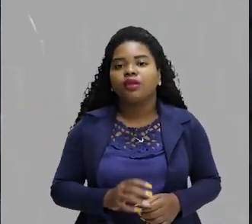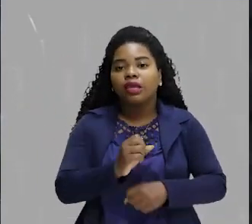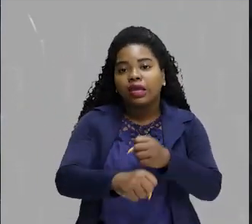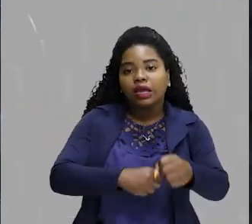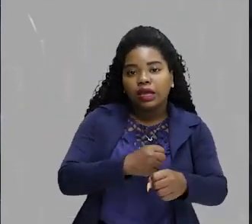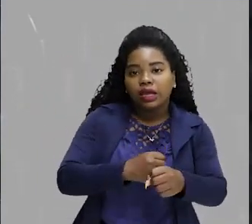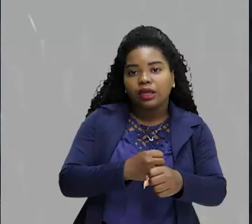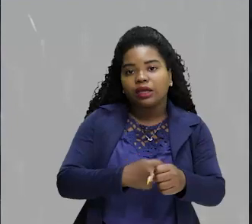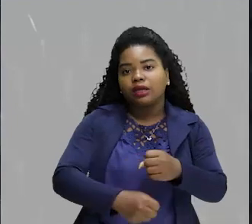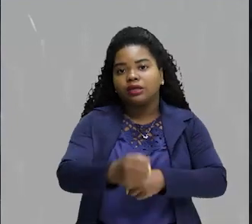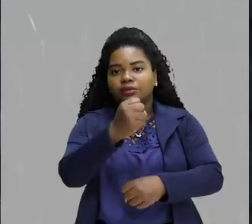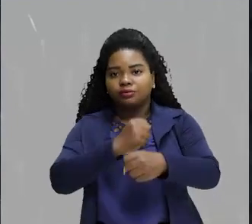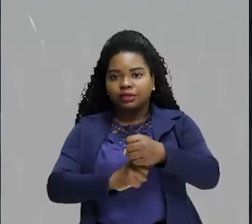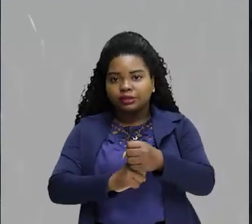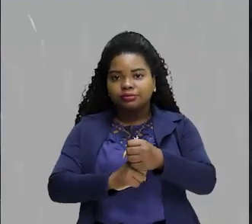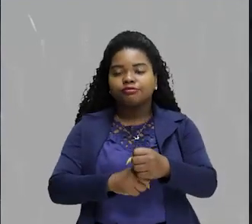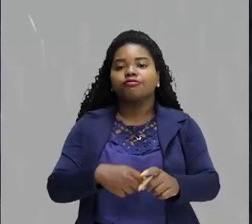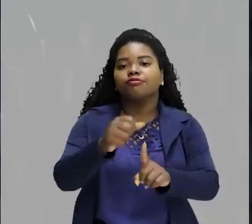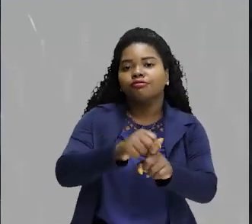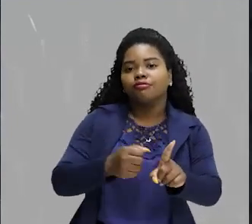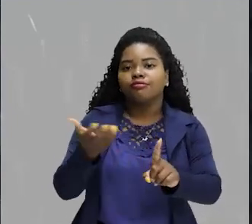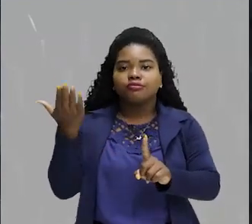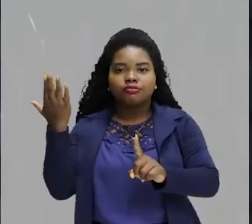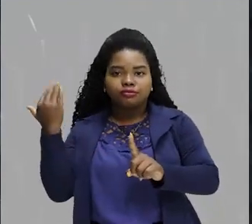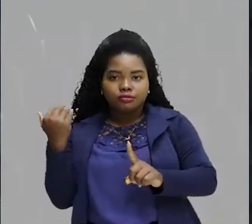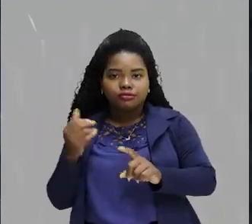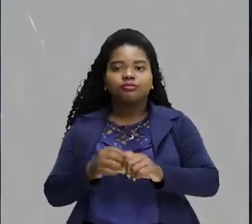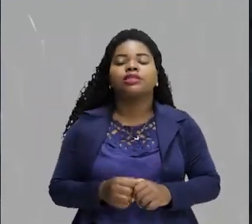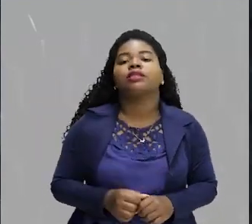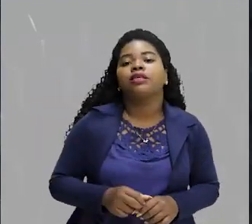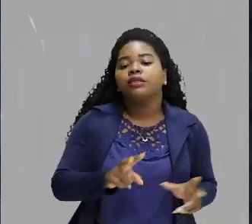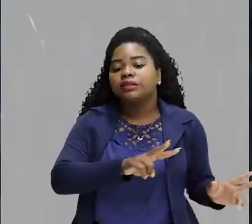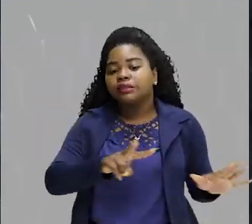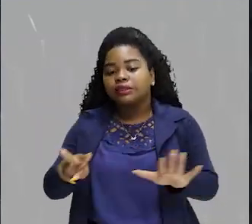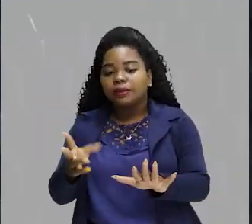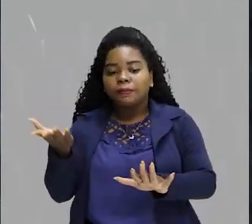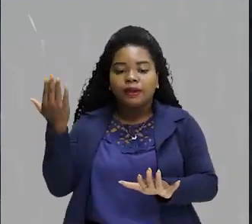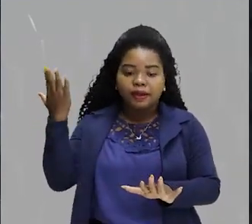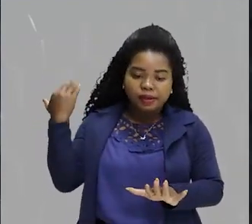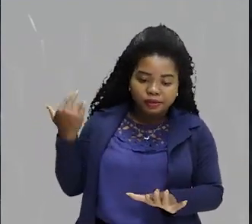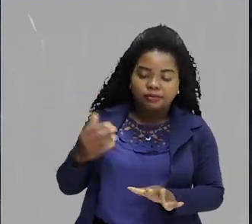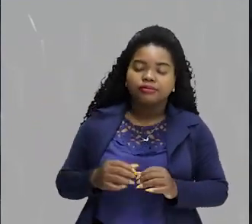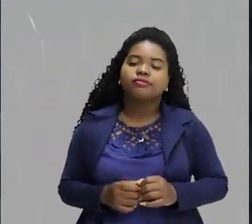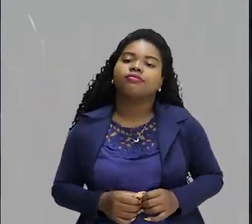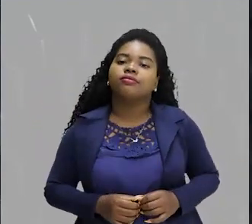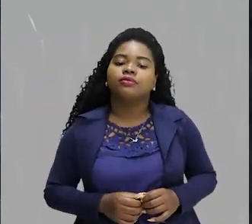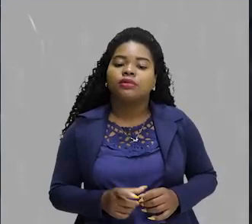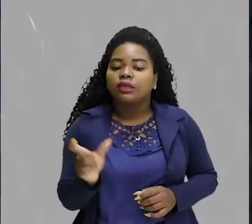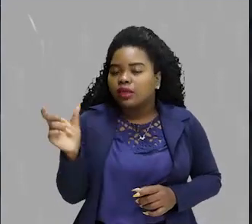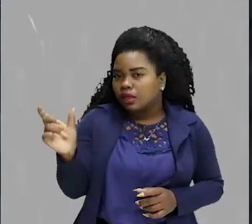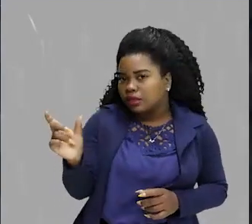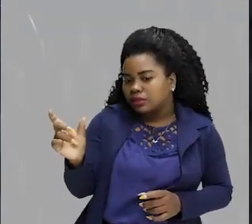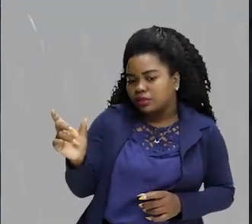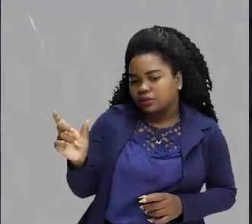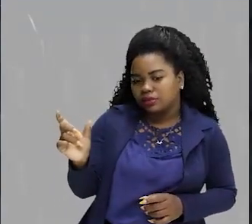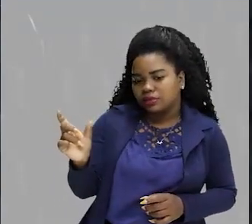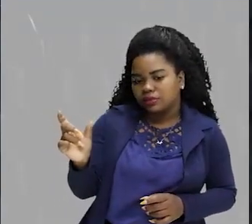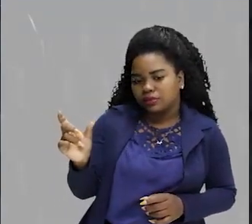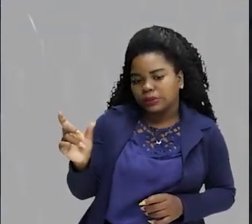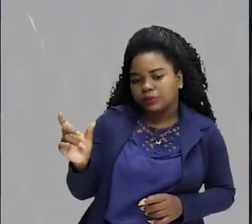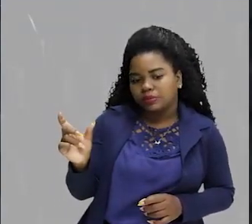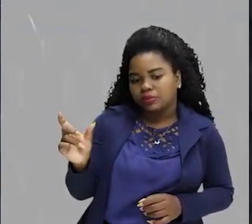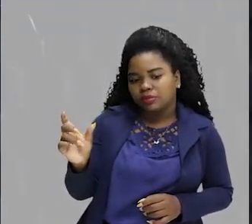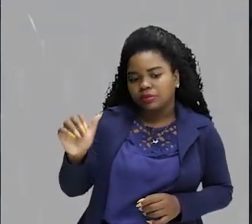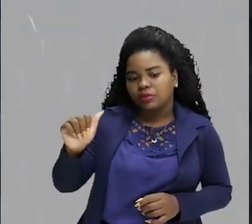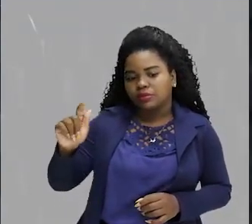month, mês passado. Last week, semana passada. E essa palavrinha ago